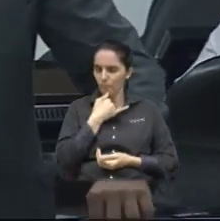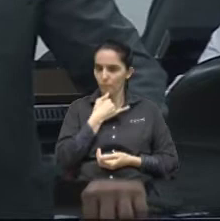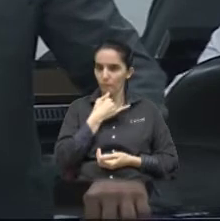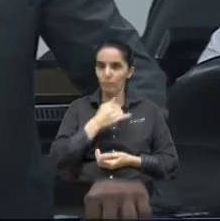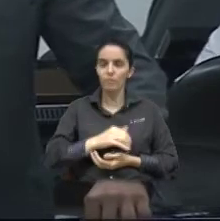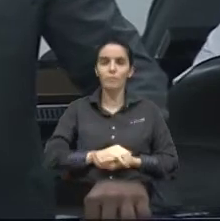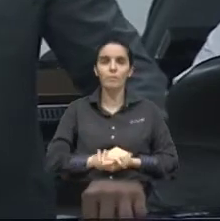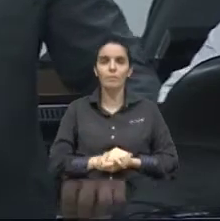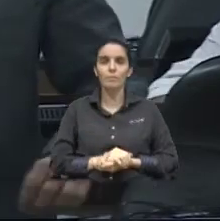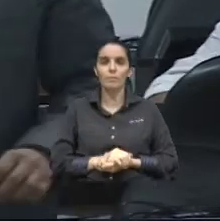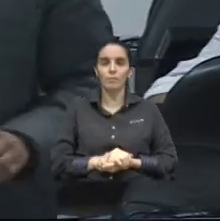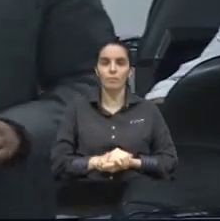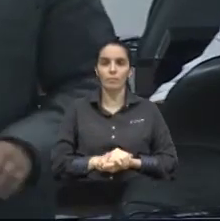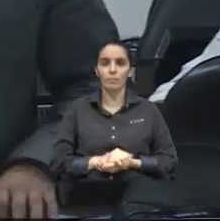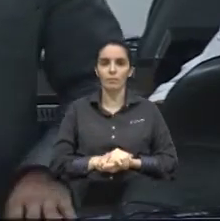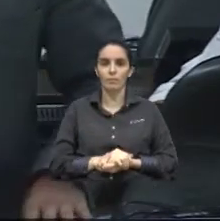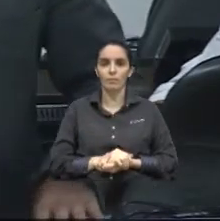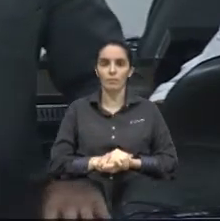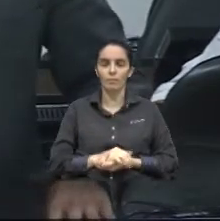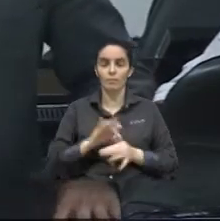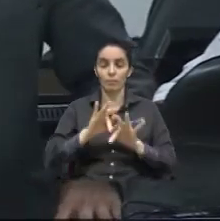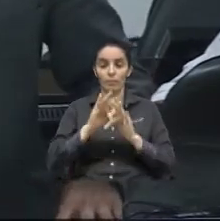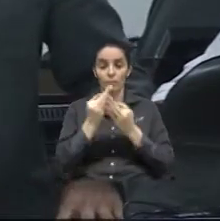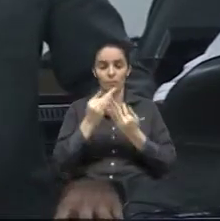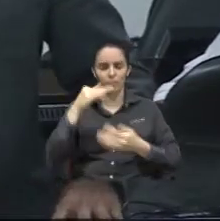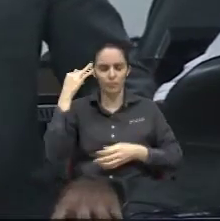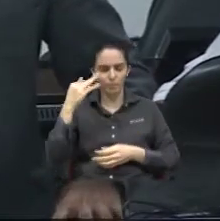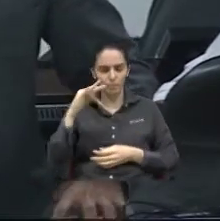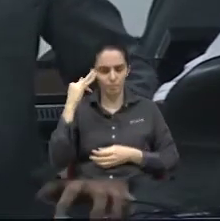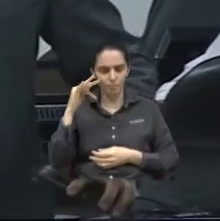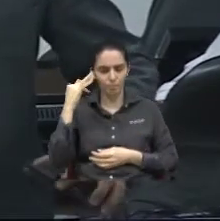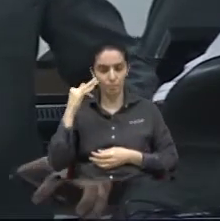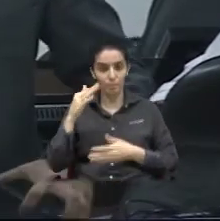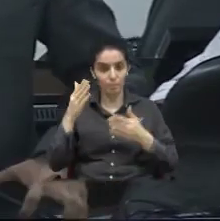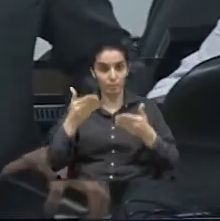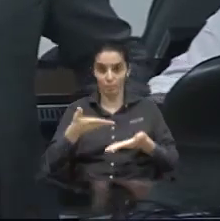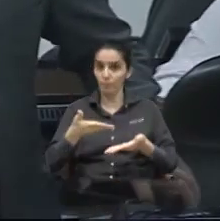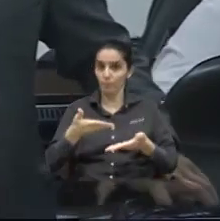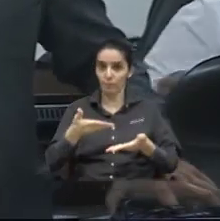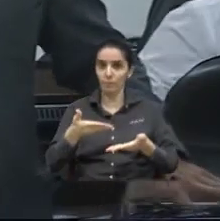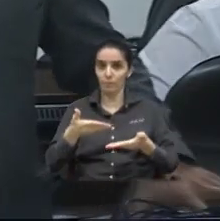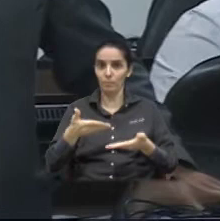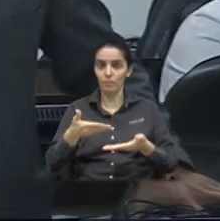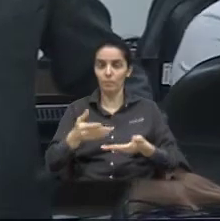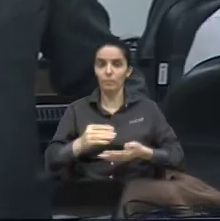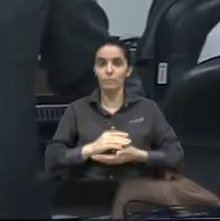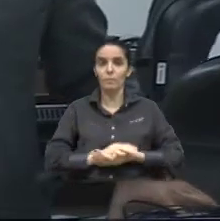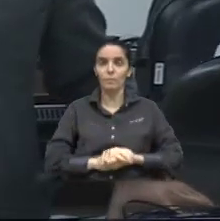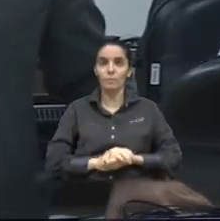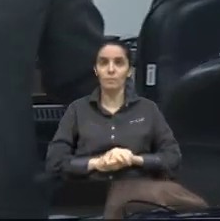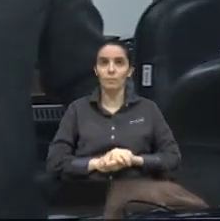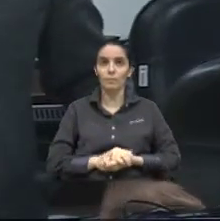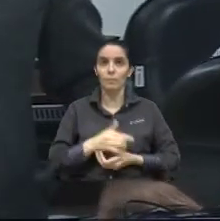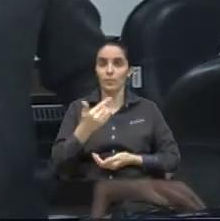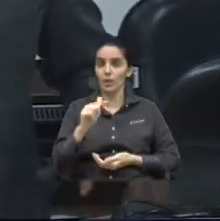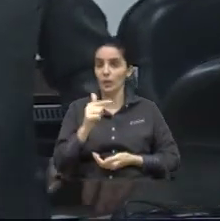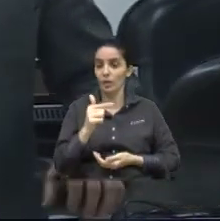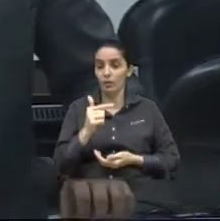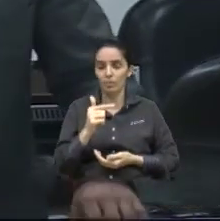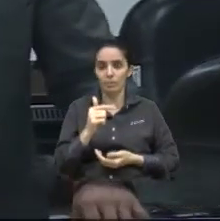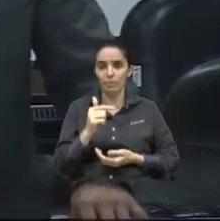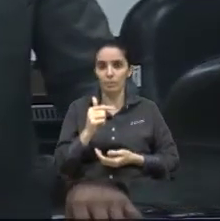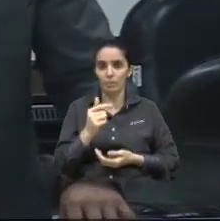fica a dor dos familiares, e agora não há dinheiro que